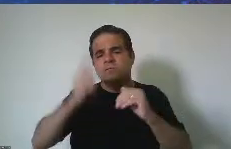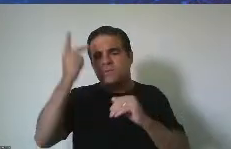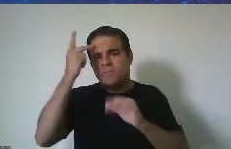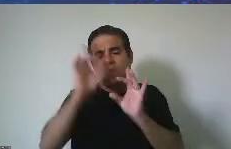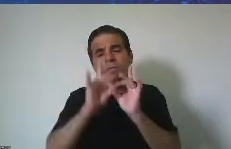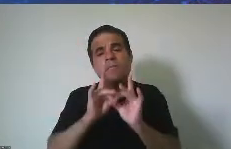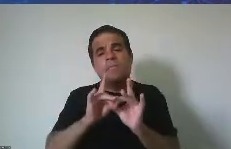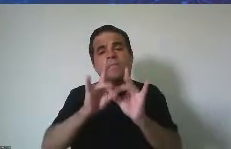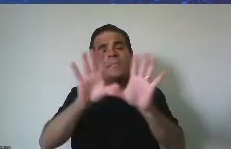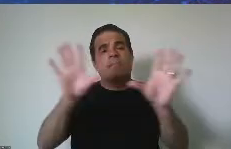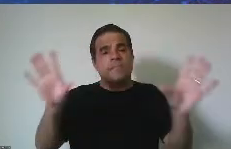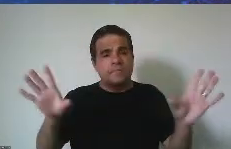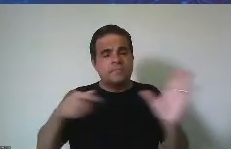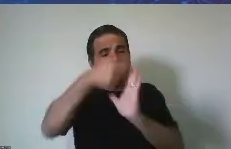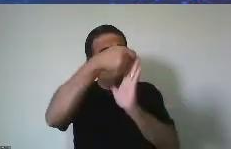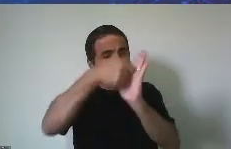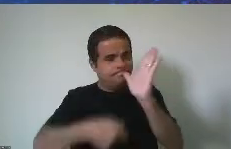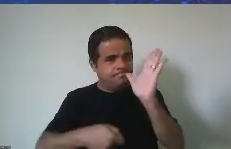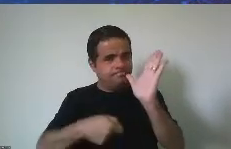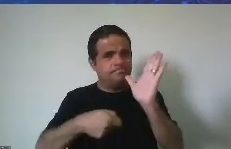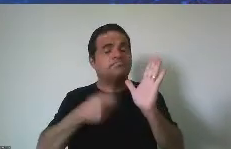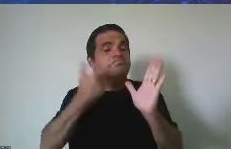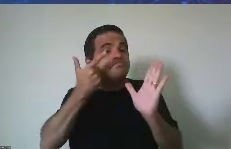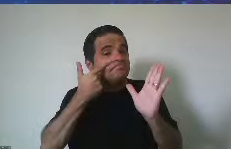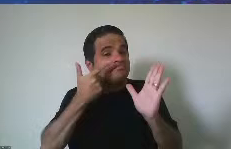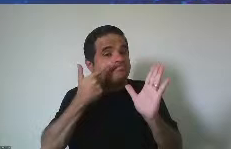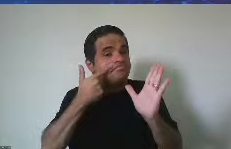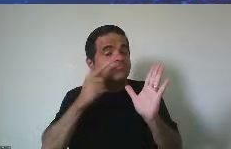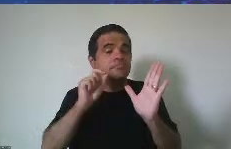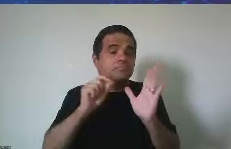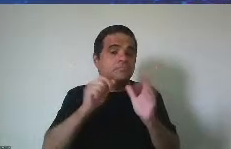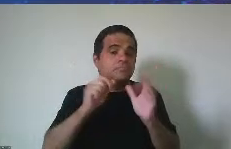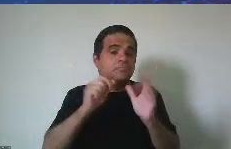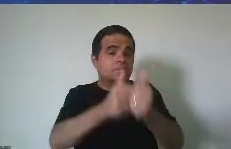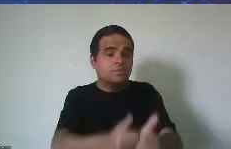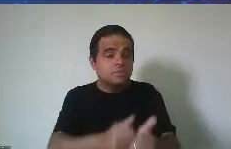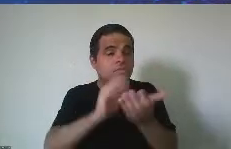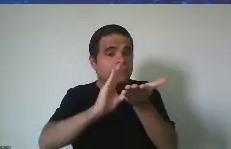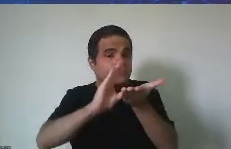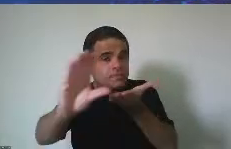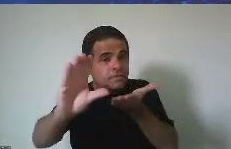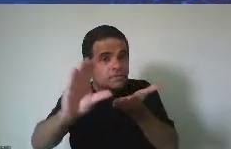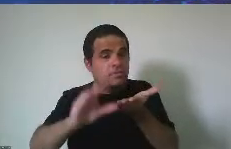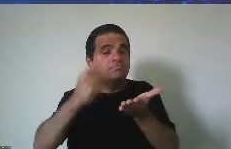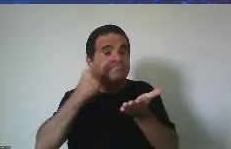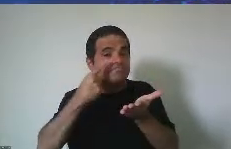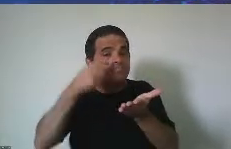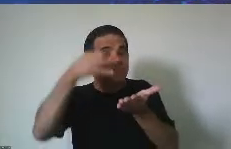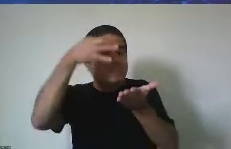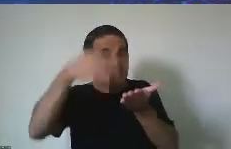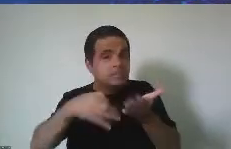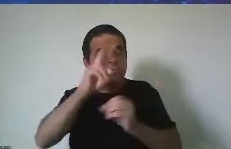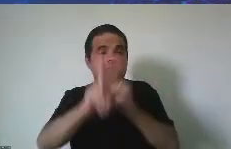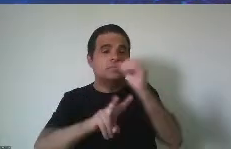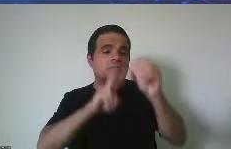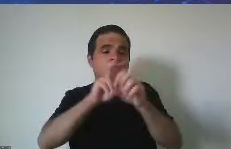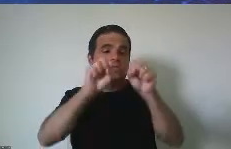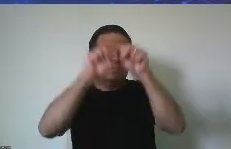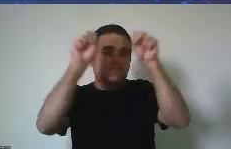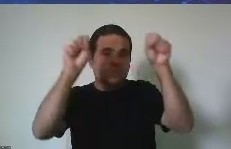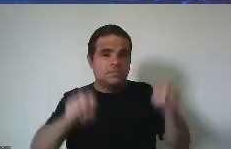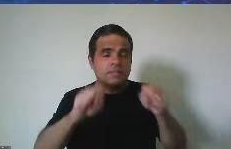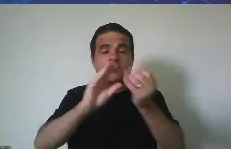de ter uma receita previsível seguir investindo para garantir a confiabilidade do sistema de forma que esse